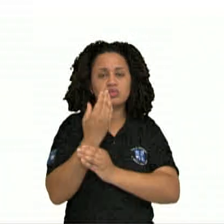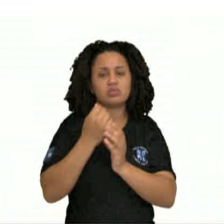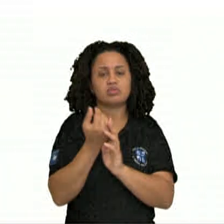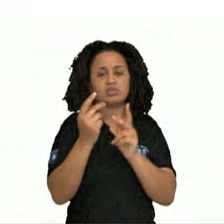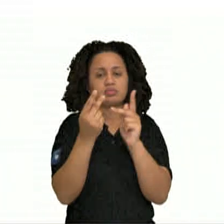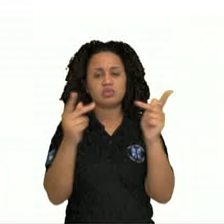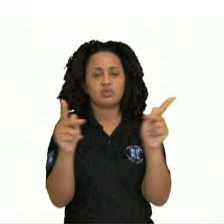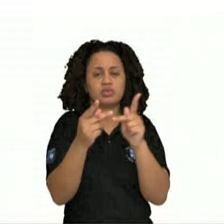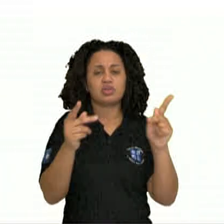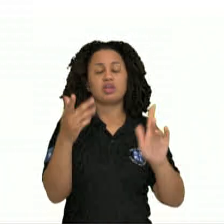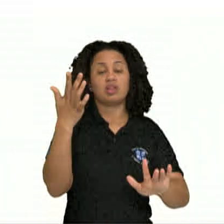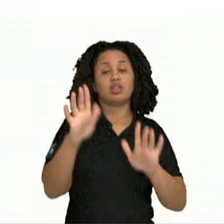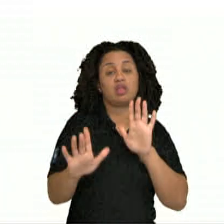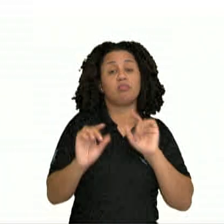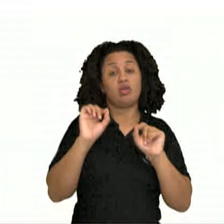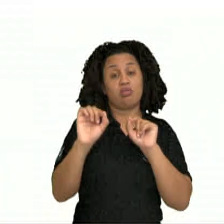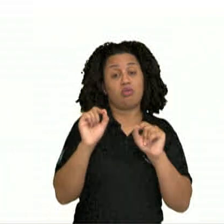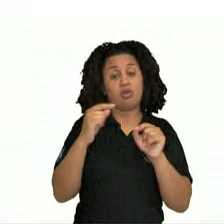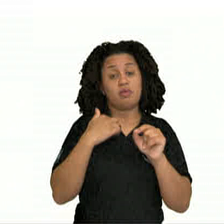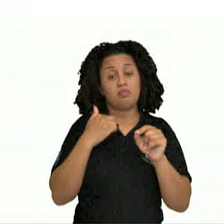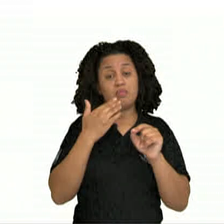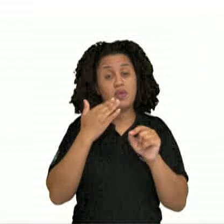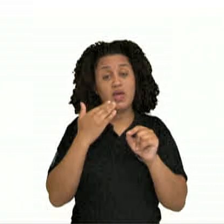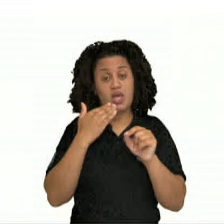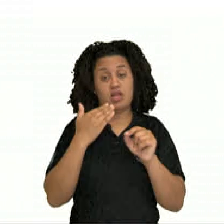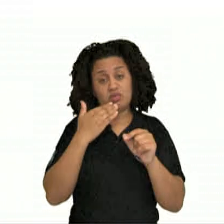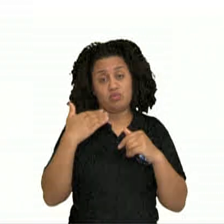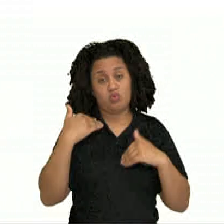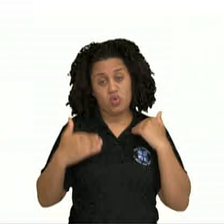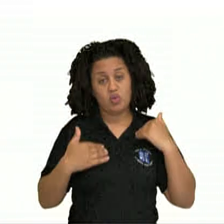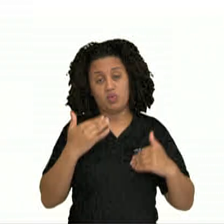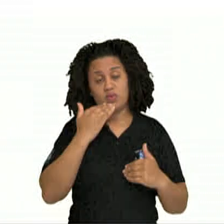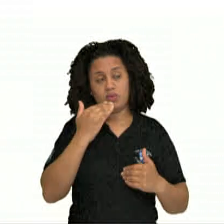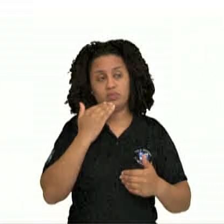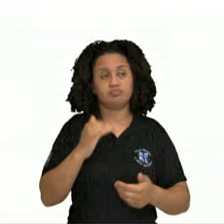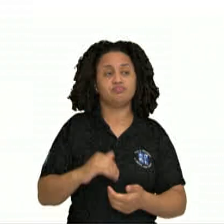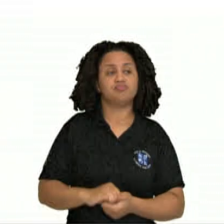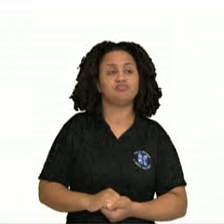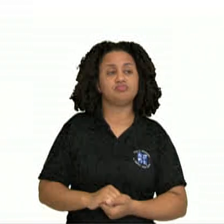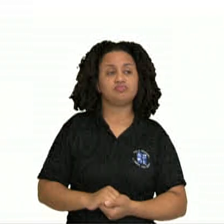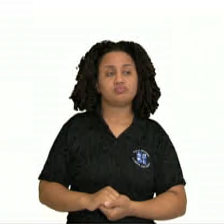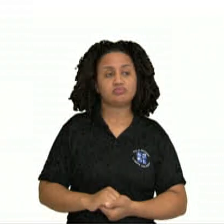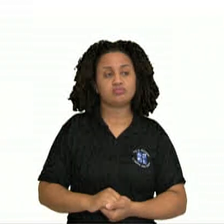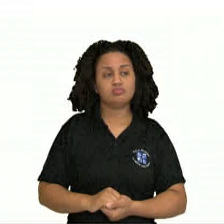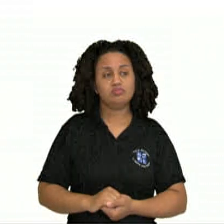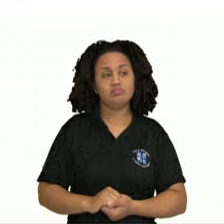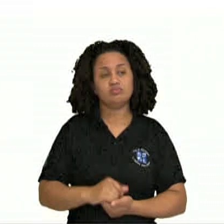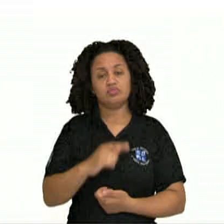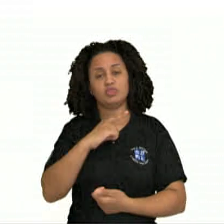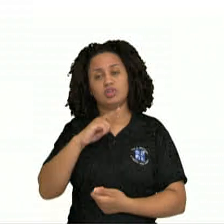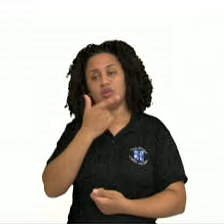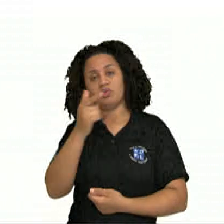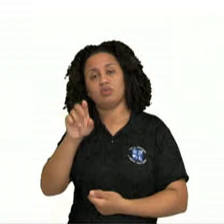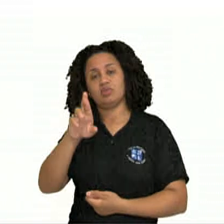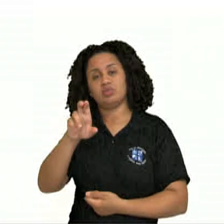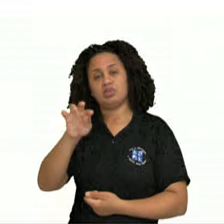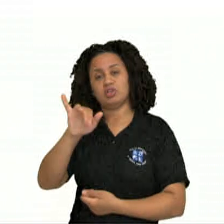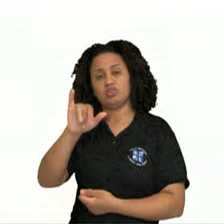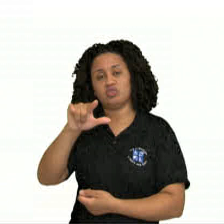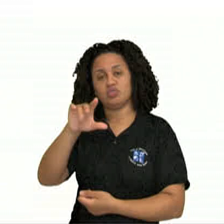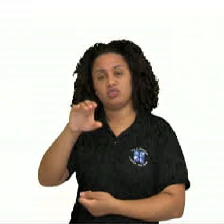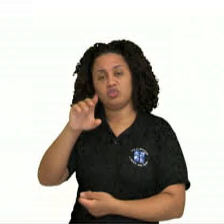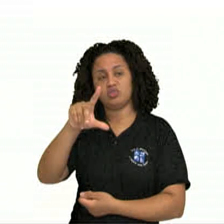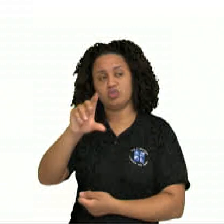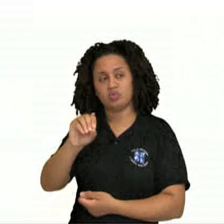proteínas de acordo com aquele organismo de acordo com aquela necessidade temos o retículo endoplasmático que é o